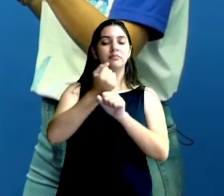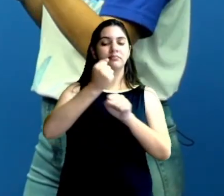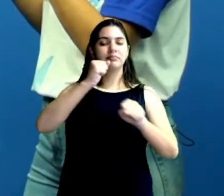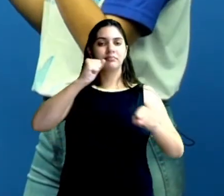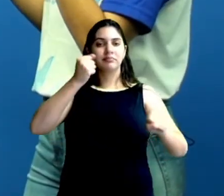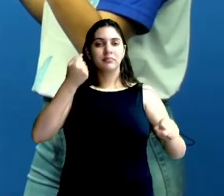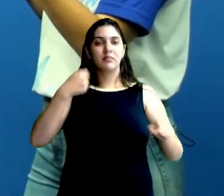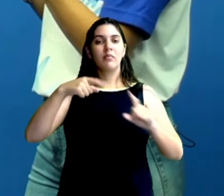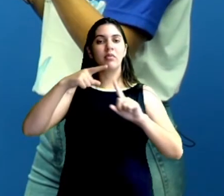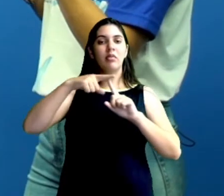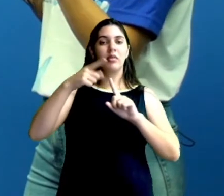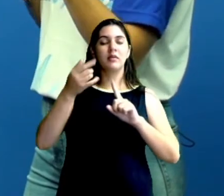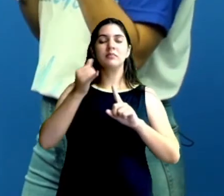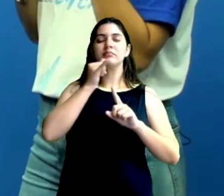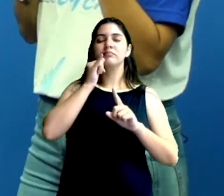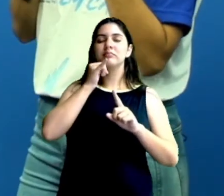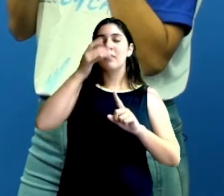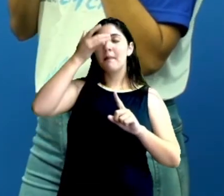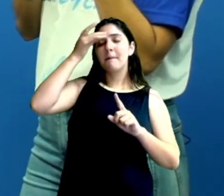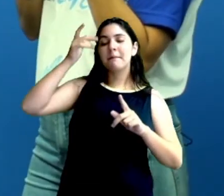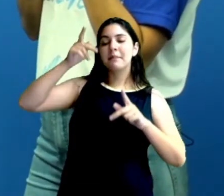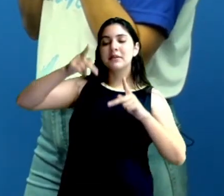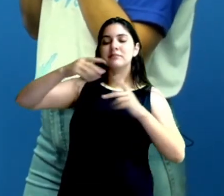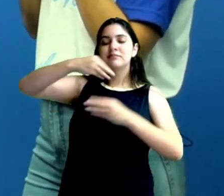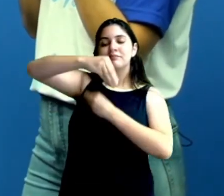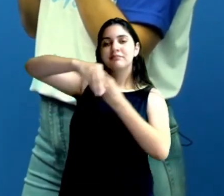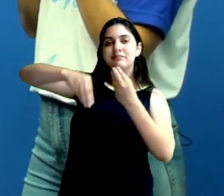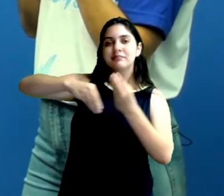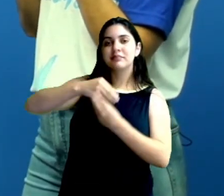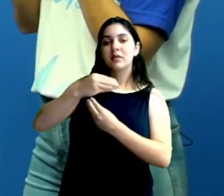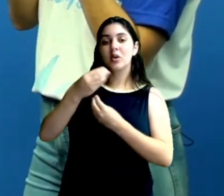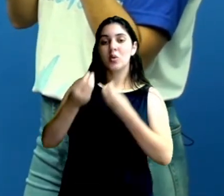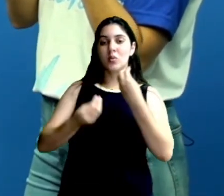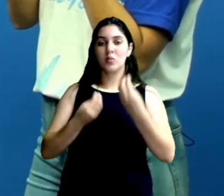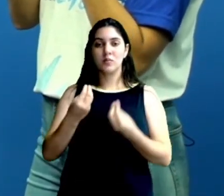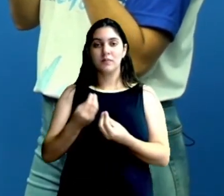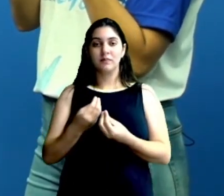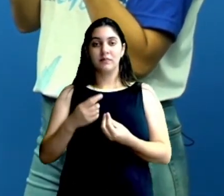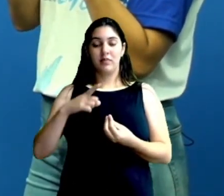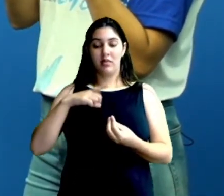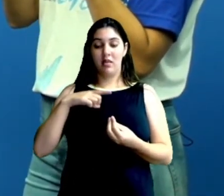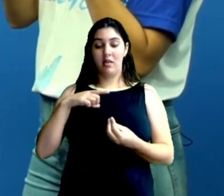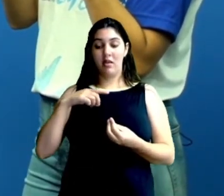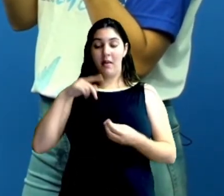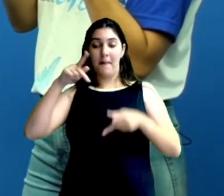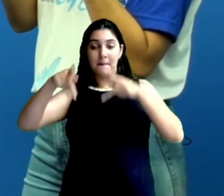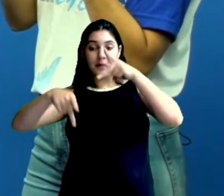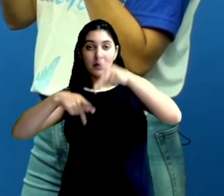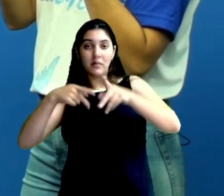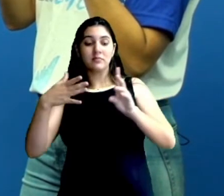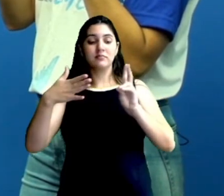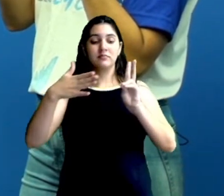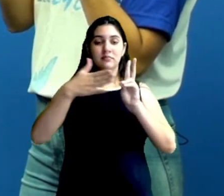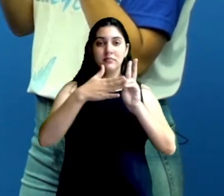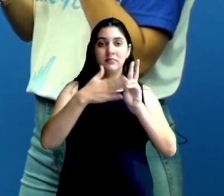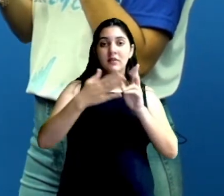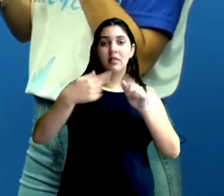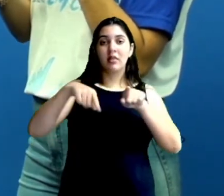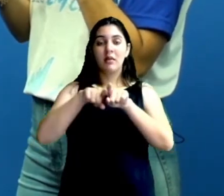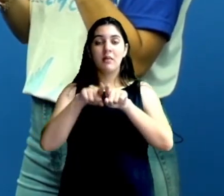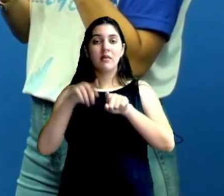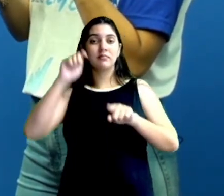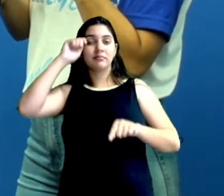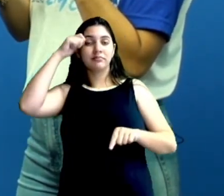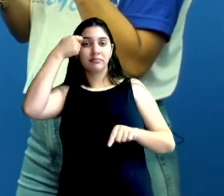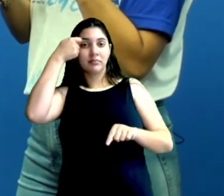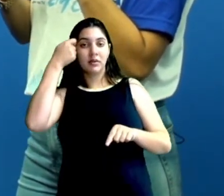massa miscigenada, de modo que tanto a população indígena, quanto a população negra,